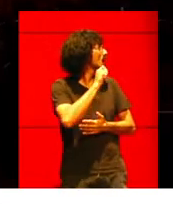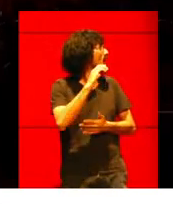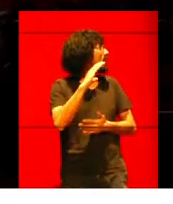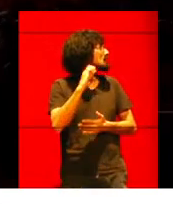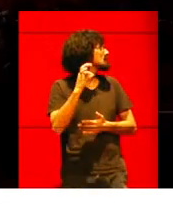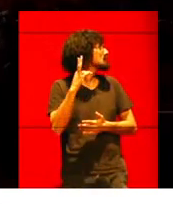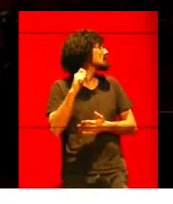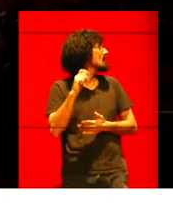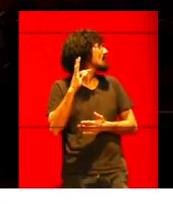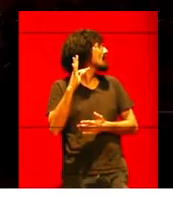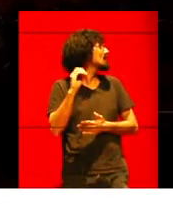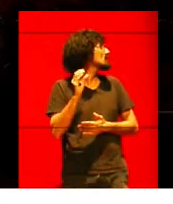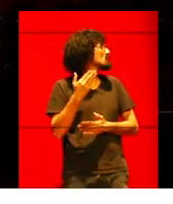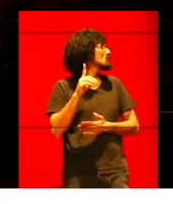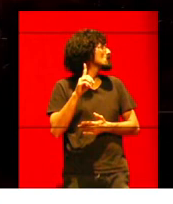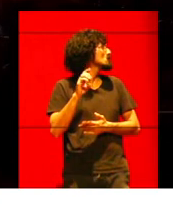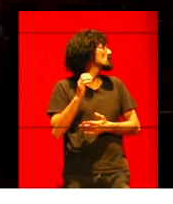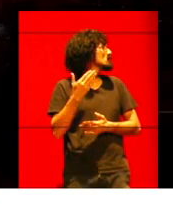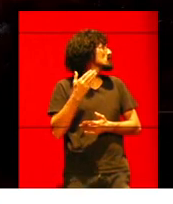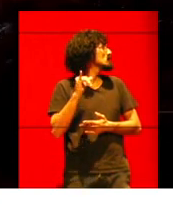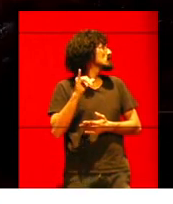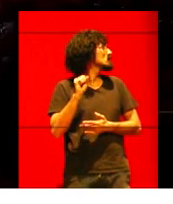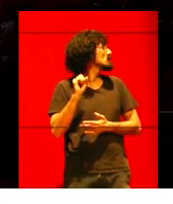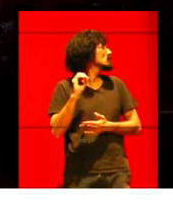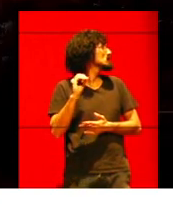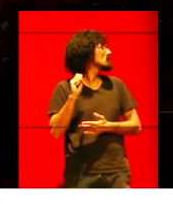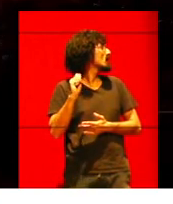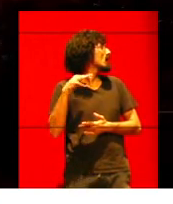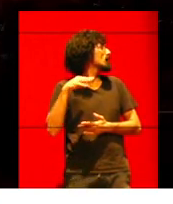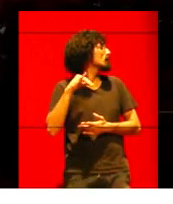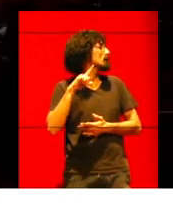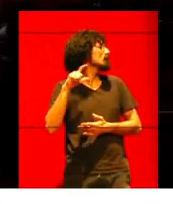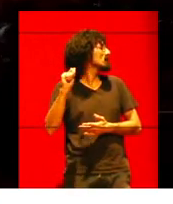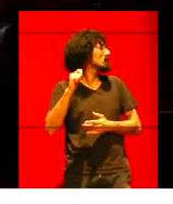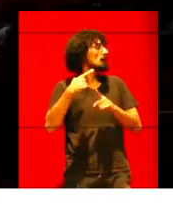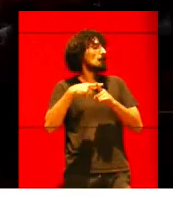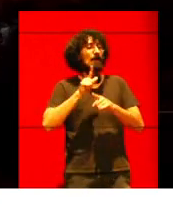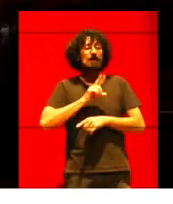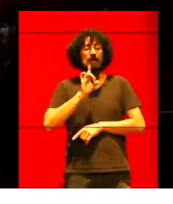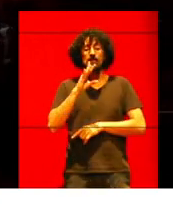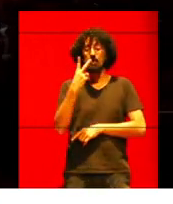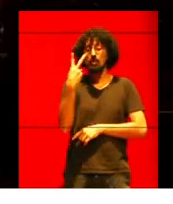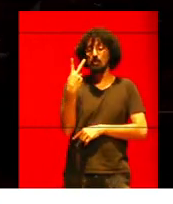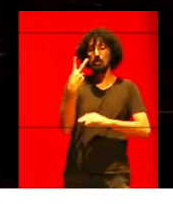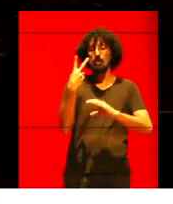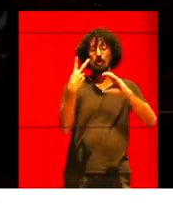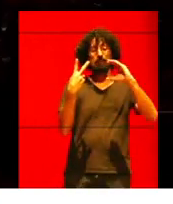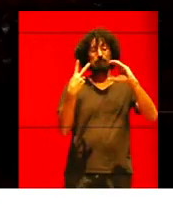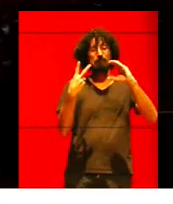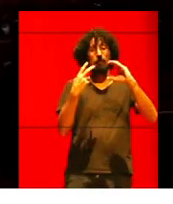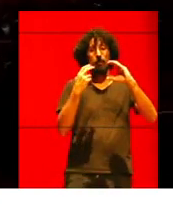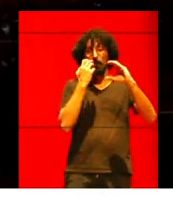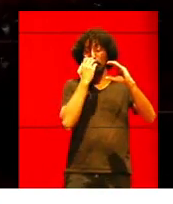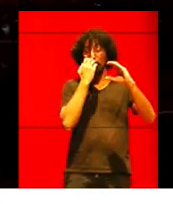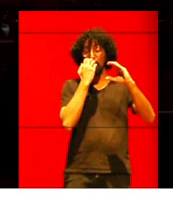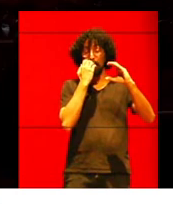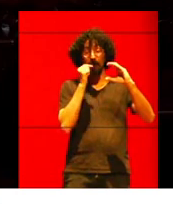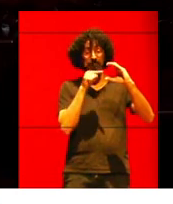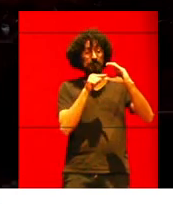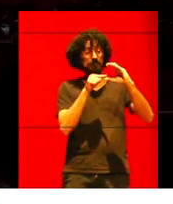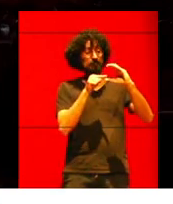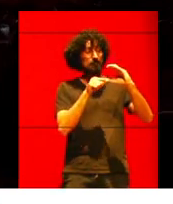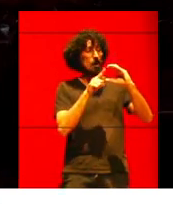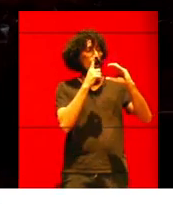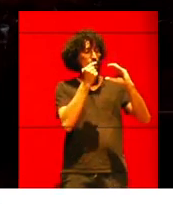Acetato de isoamila. Por quê? Só tem 2 carbonos na parte da cadeia principal, aqui ó, carbonila